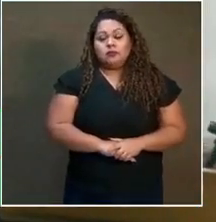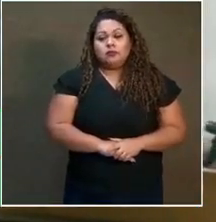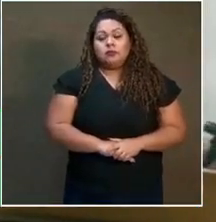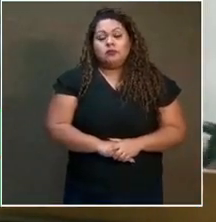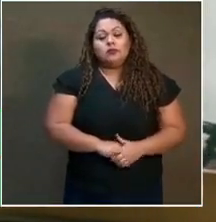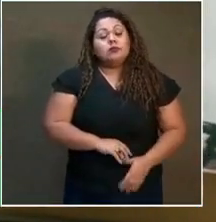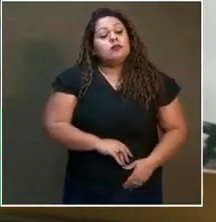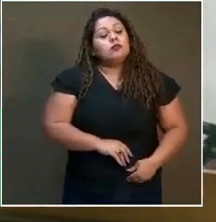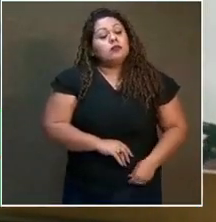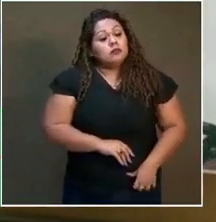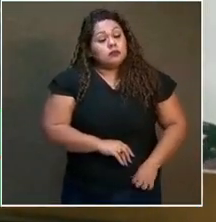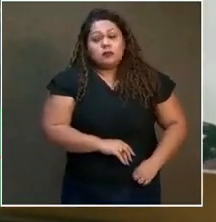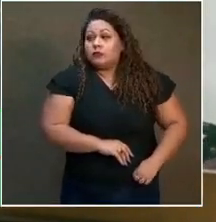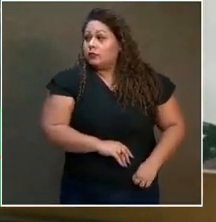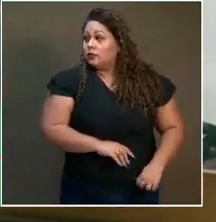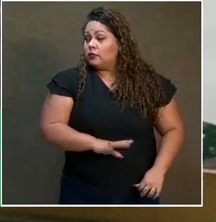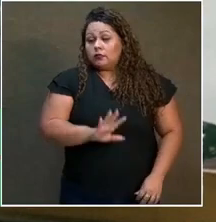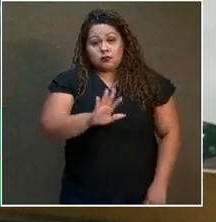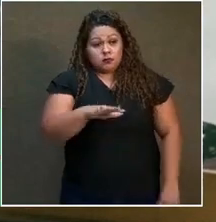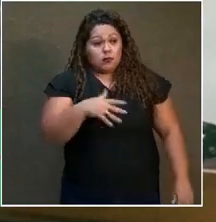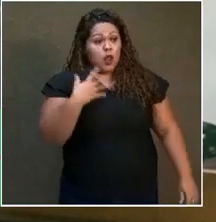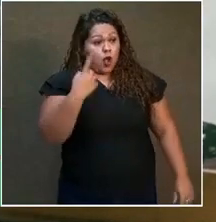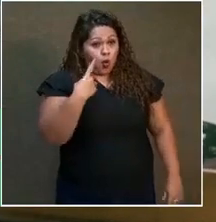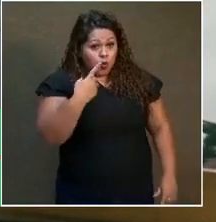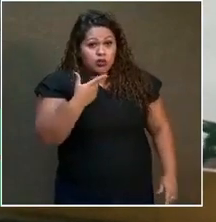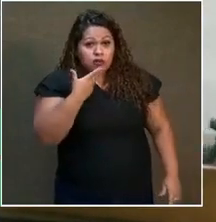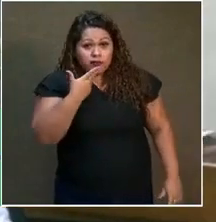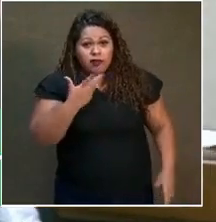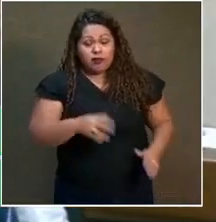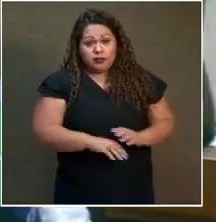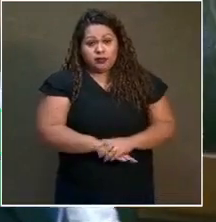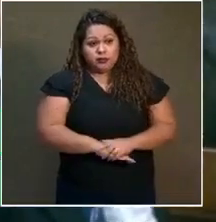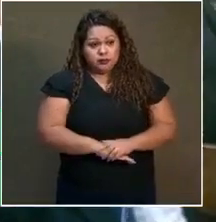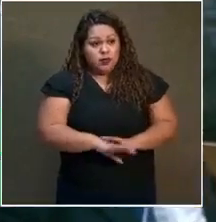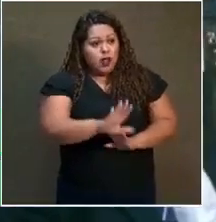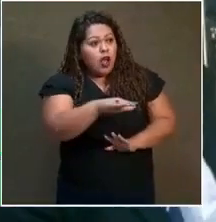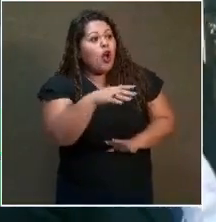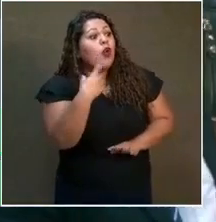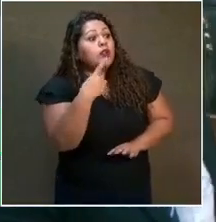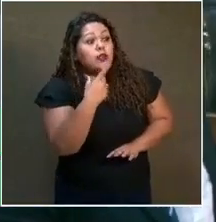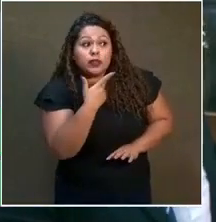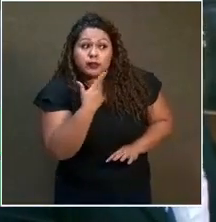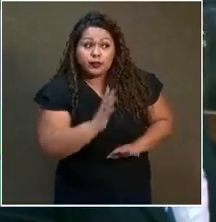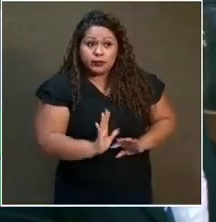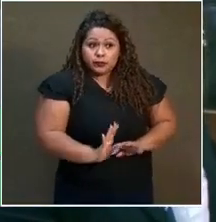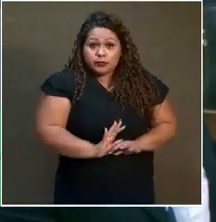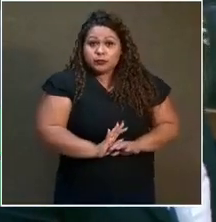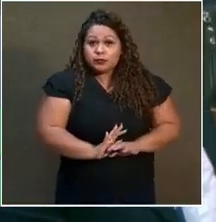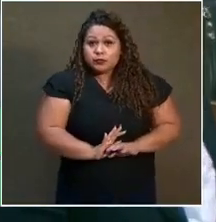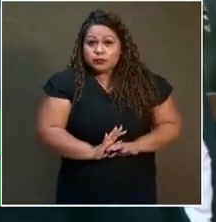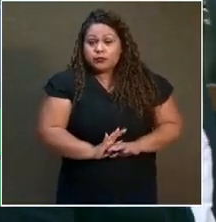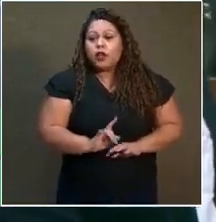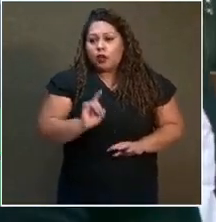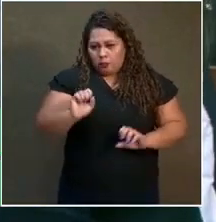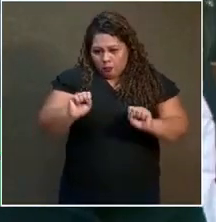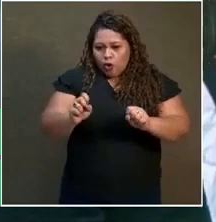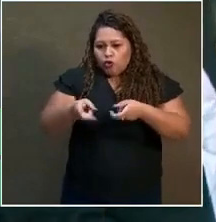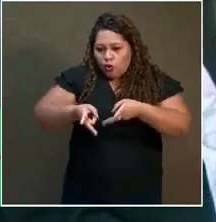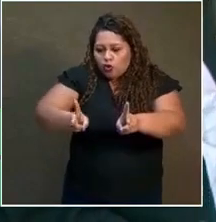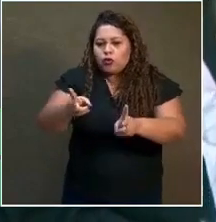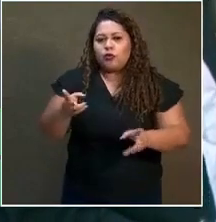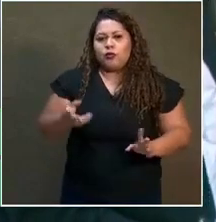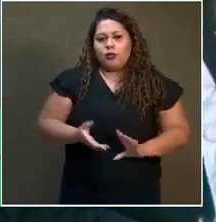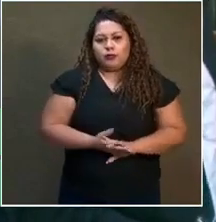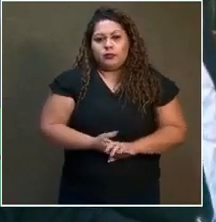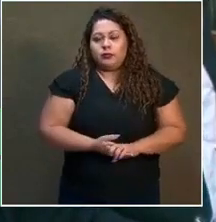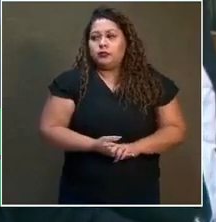Doutora, o advogado está com a palavra. Doutora, uma parte. Doutora. Ela está pedindo uma parte, excelência? Não. O senhor está com a palavra. Doutora Clisiomar,